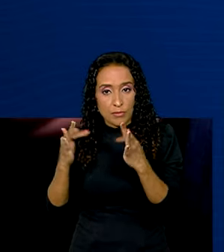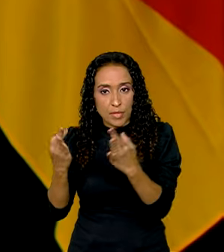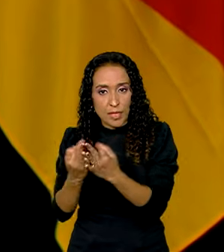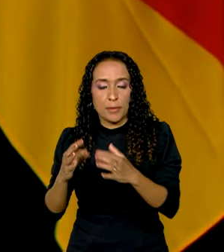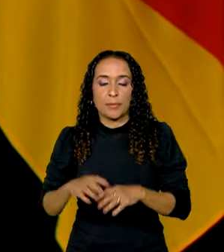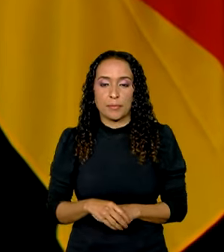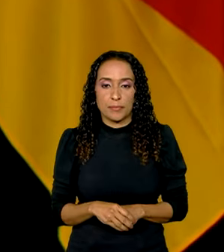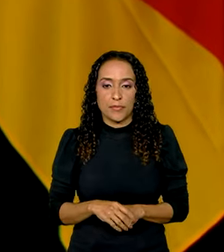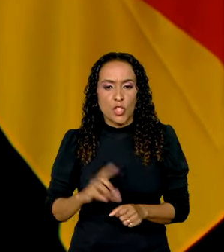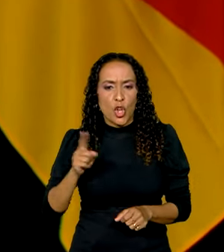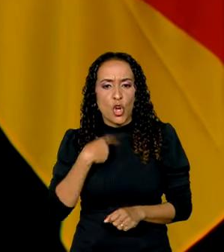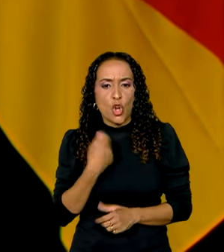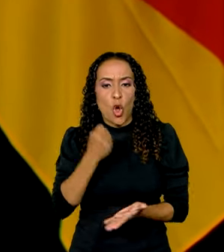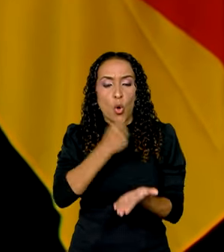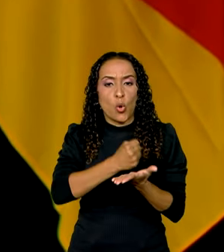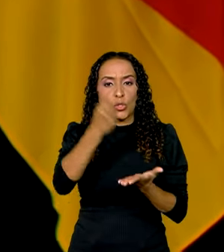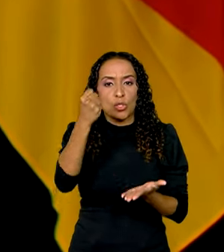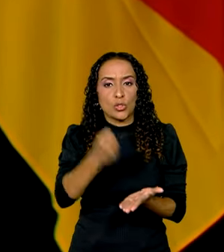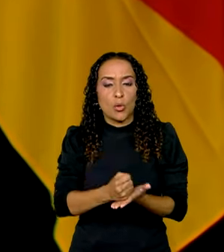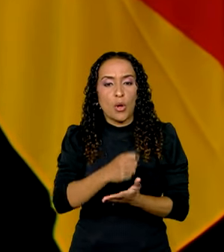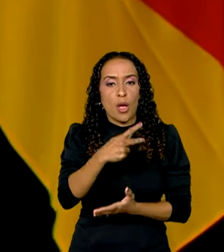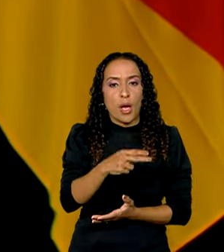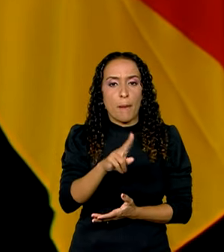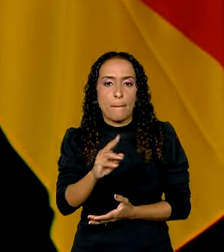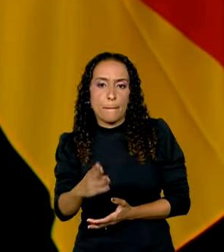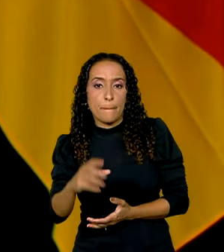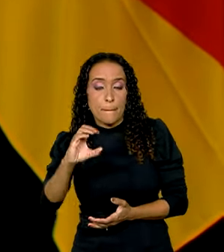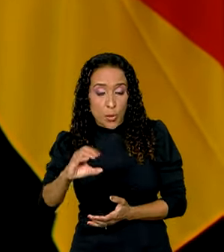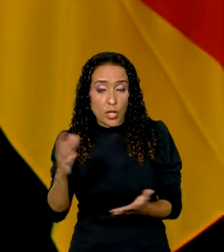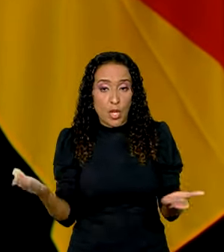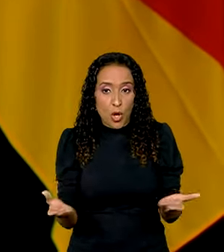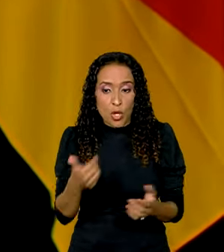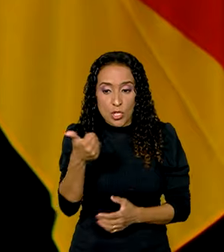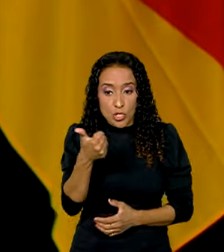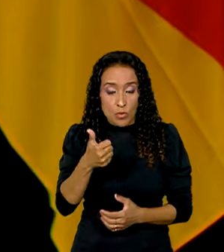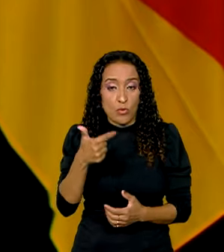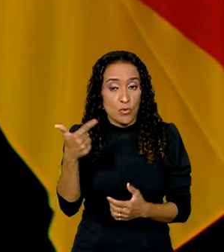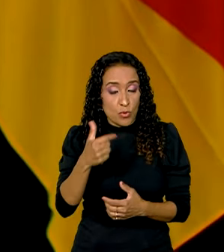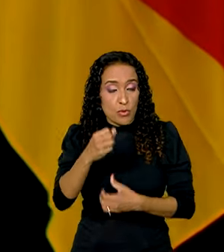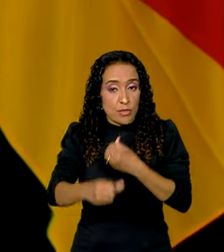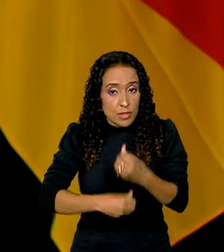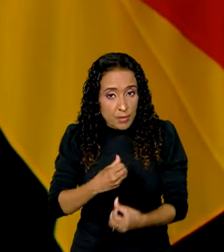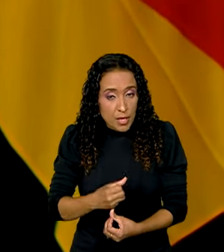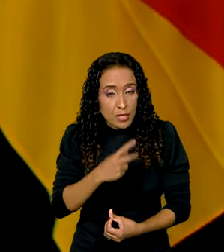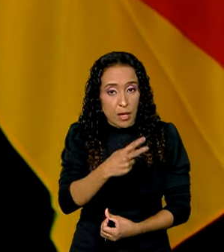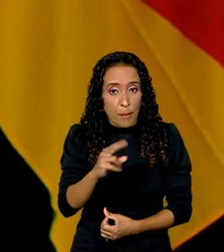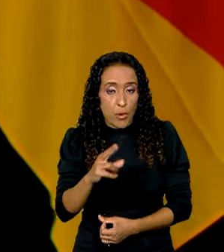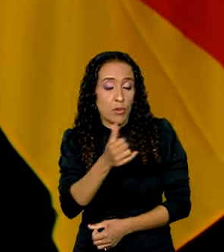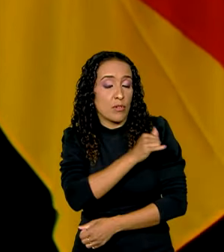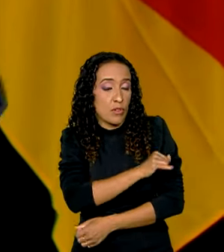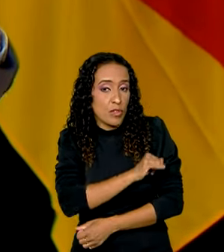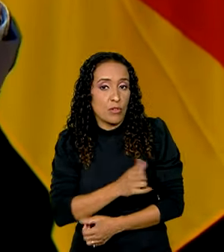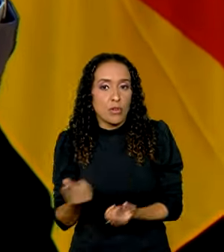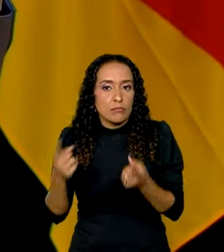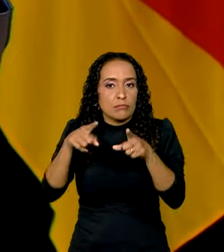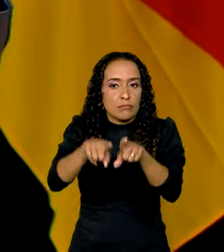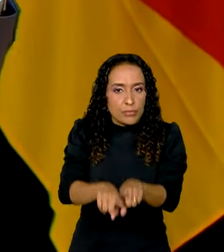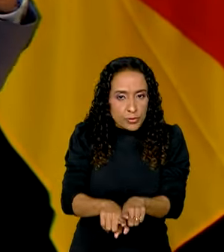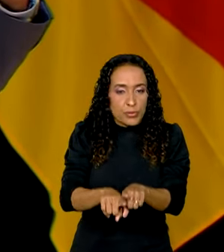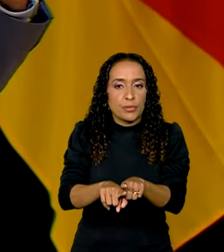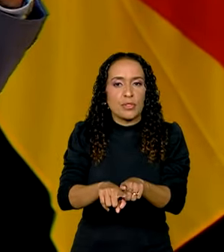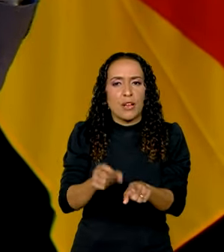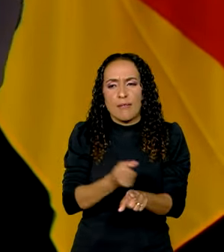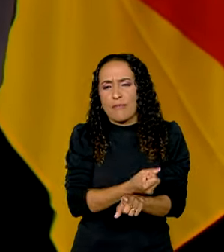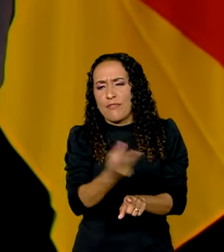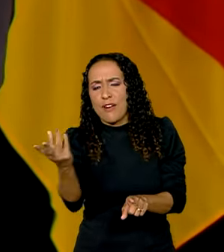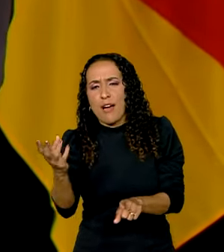familiar. Nós contratamos a PUC e agora, no segundo semestre desse ano, a PUC Rio, em parceria com